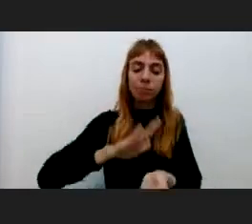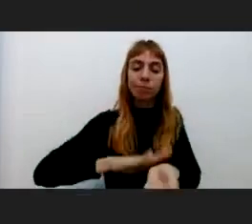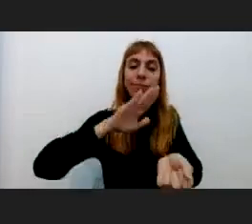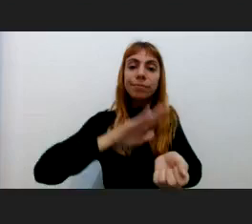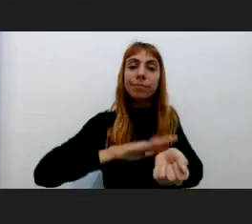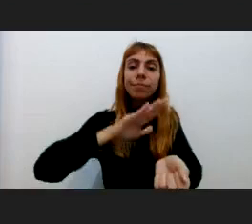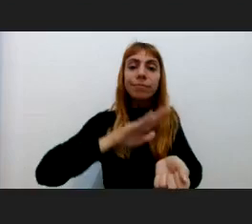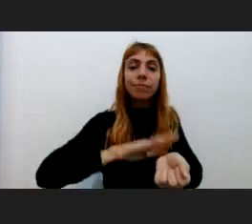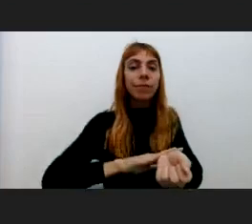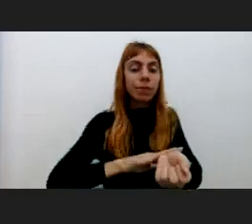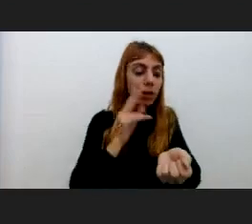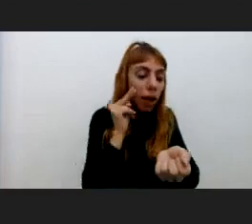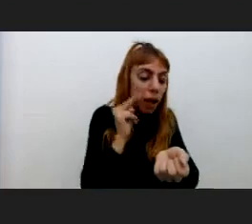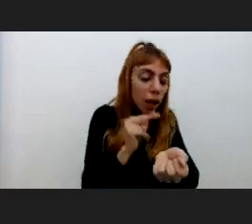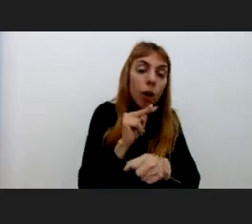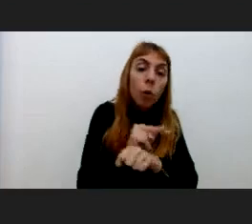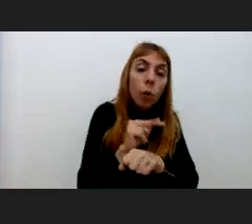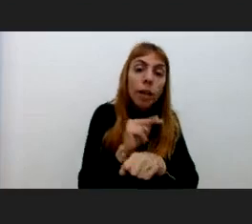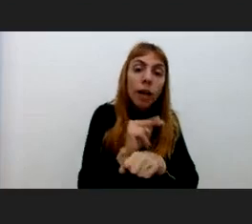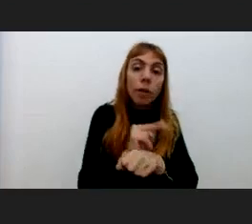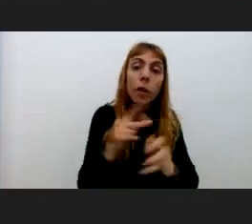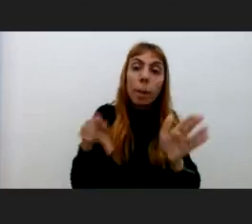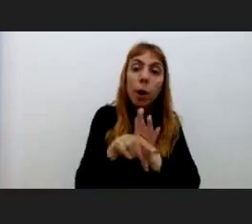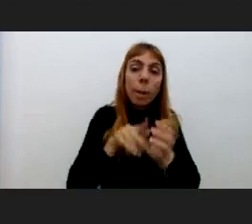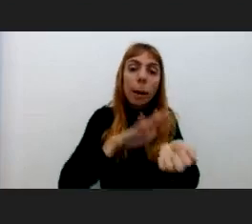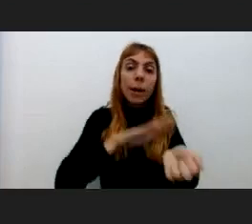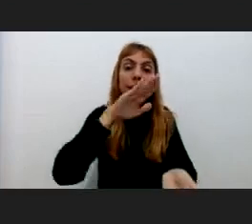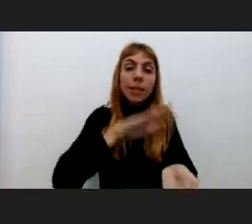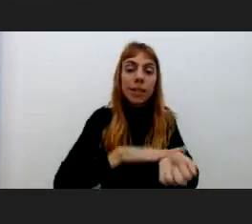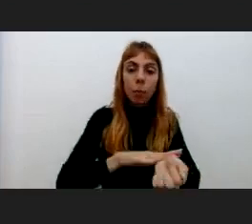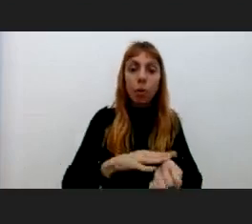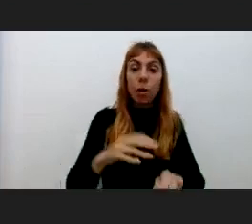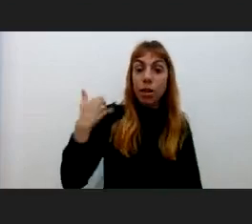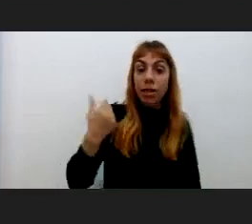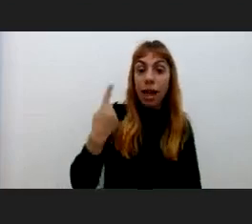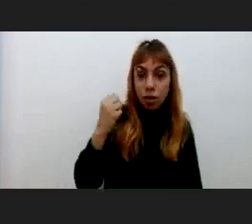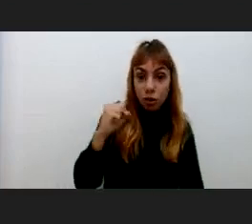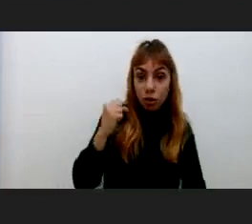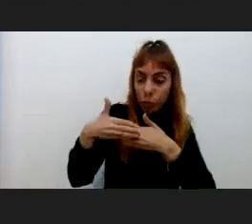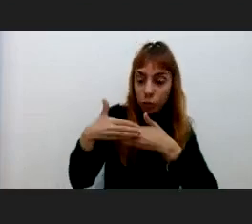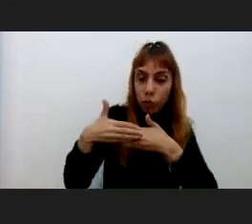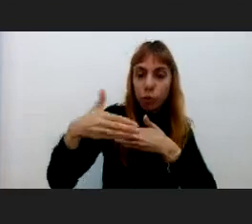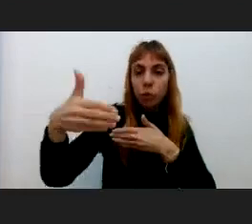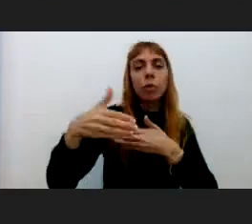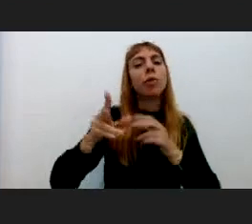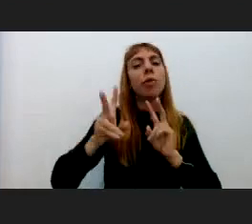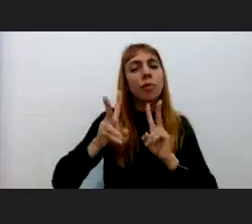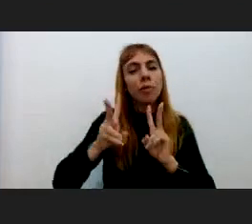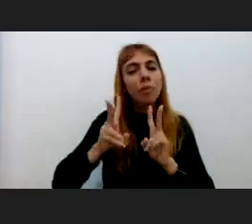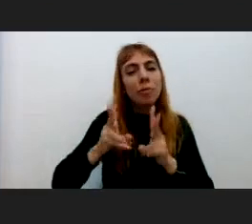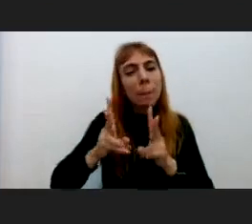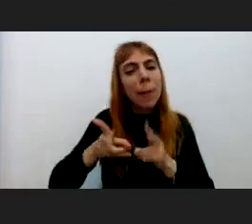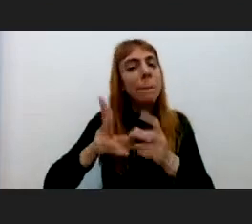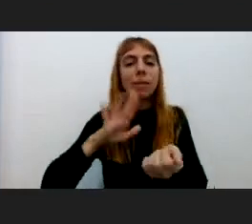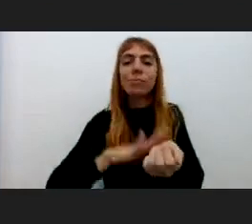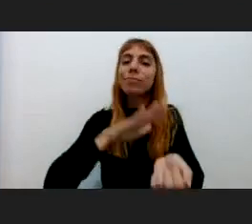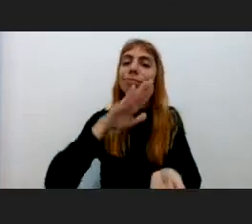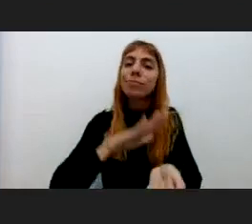vez após os 18 anos de idade e depois elas ficam medindo,